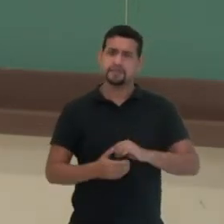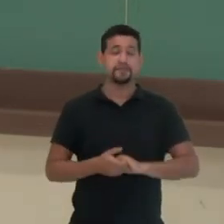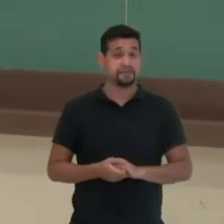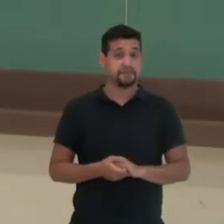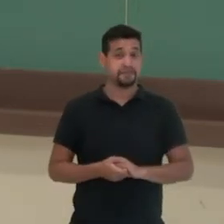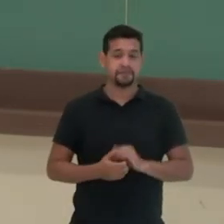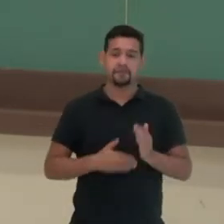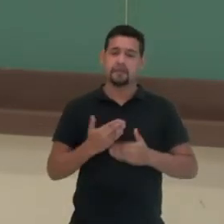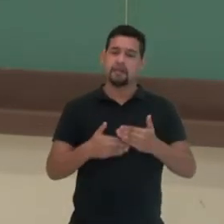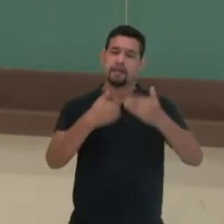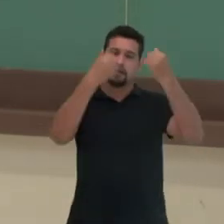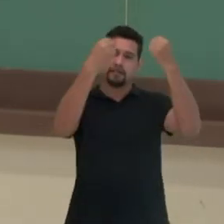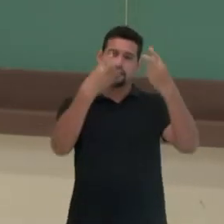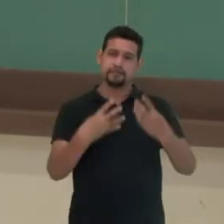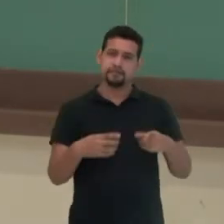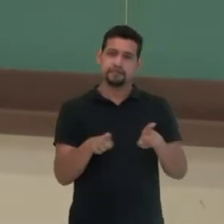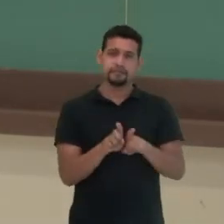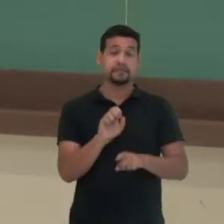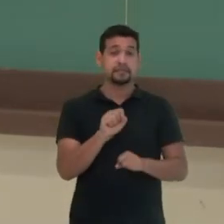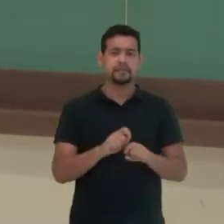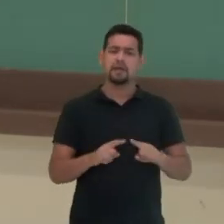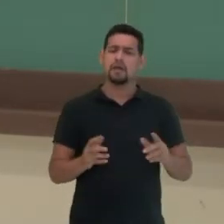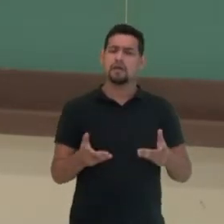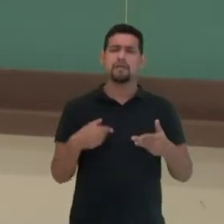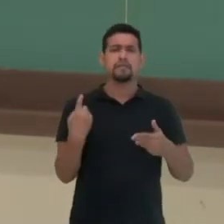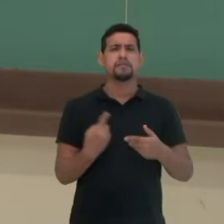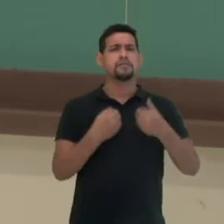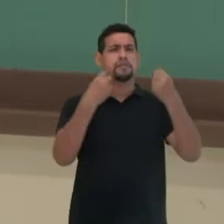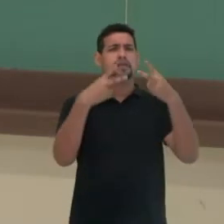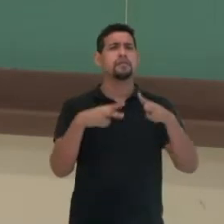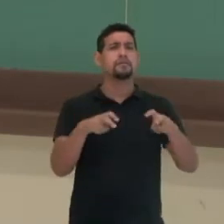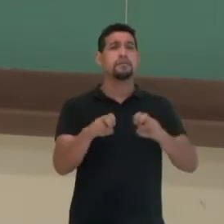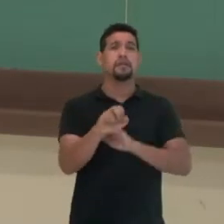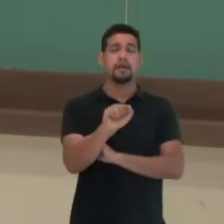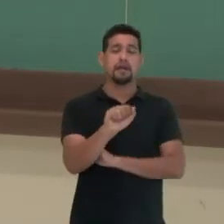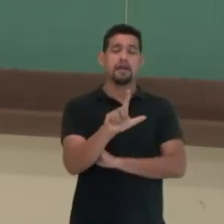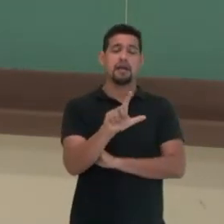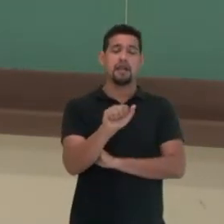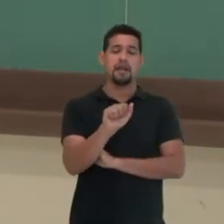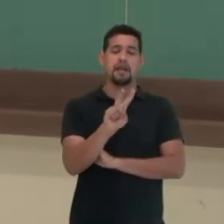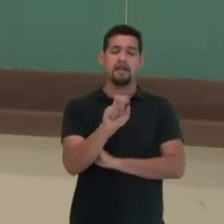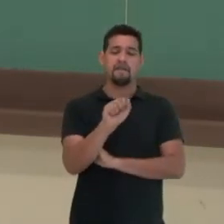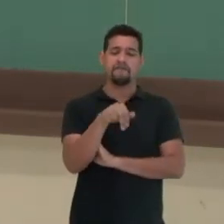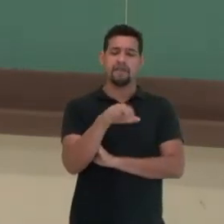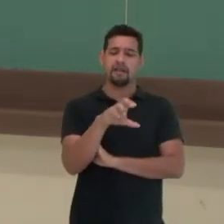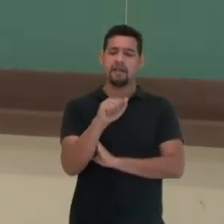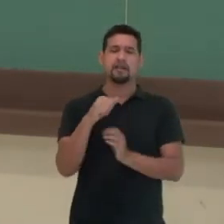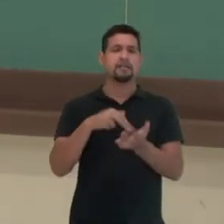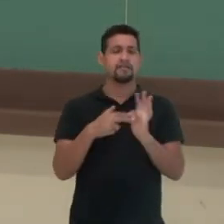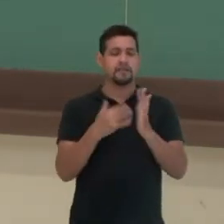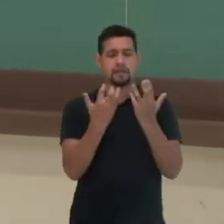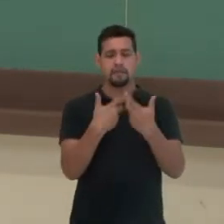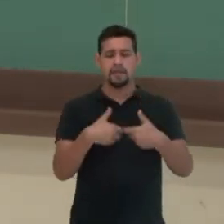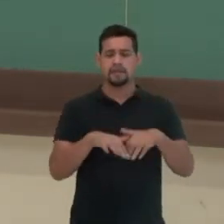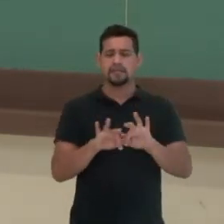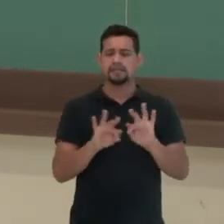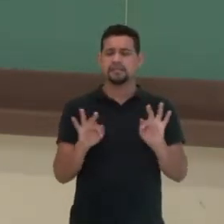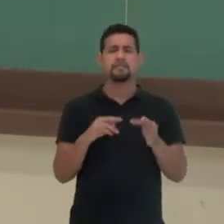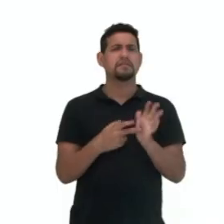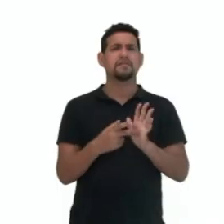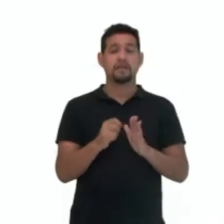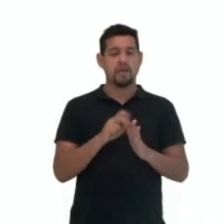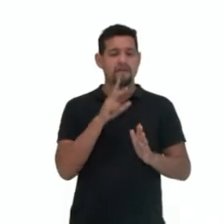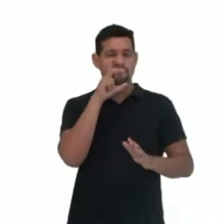Vamos continuar falando então. Agora vamos falar da alavanca, né? Esta máquina simples. O que aumenta,